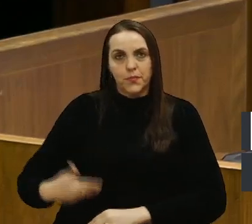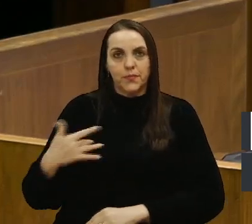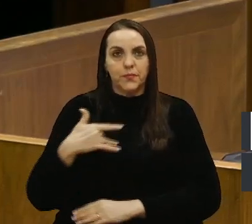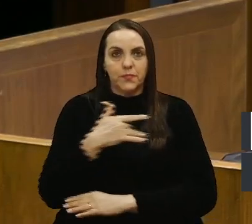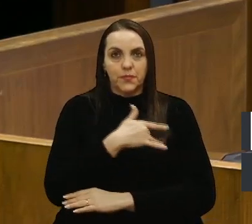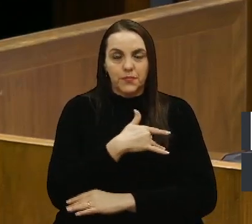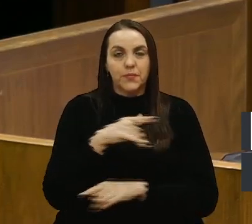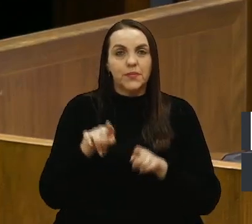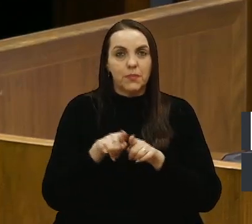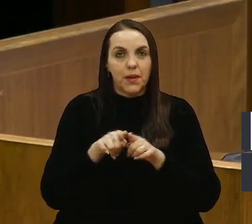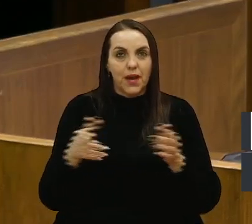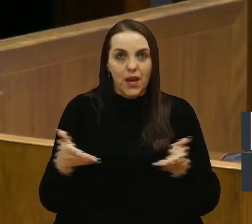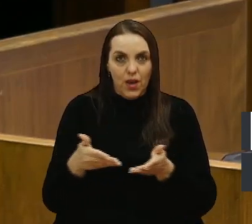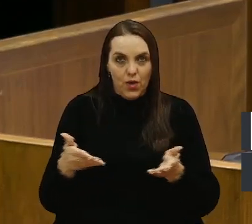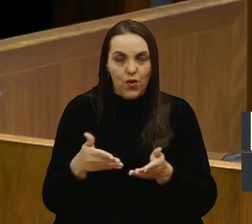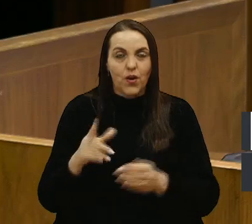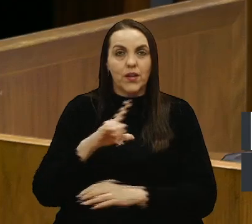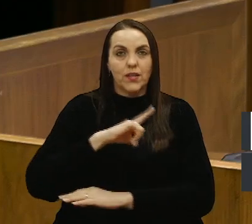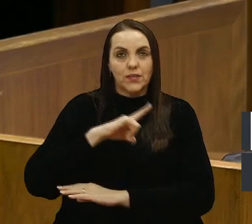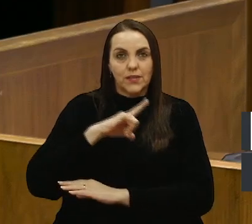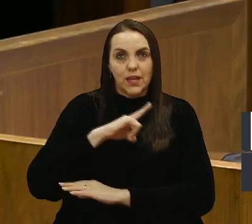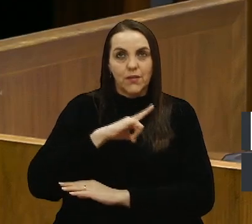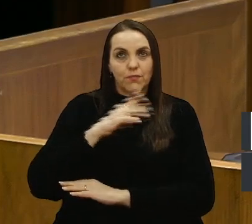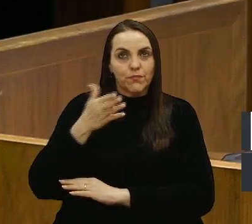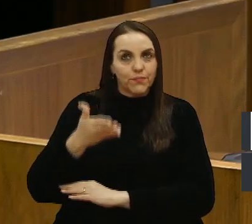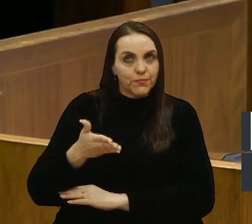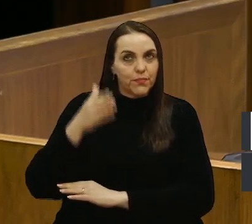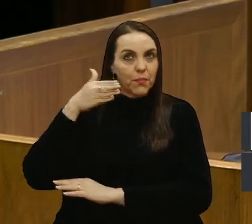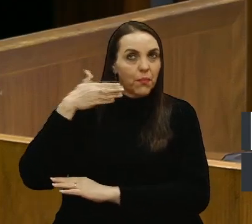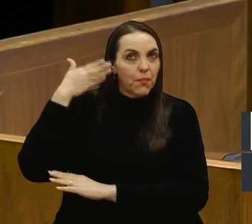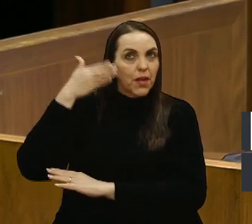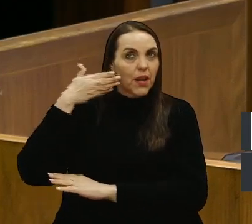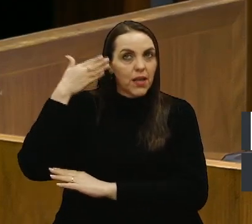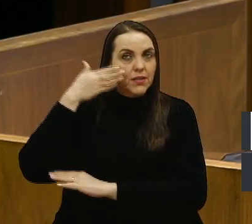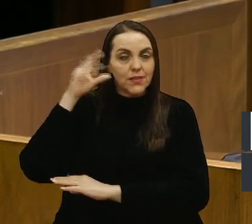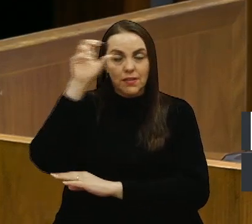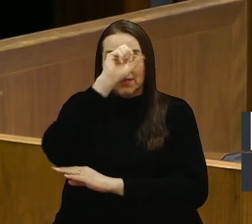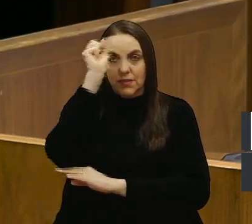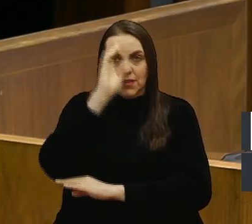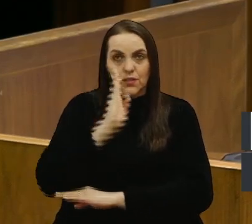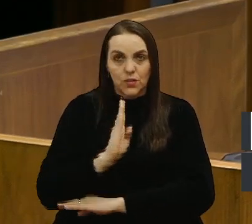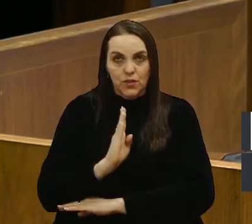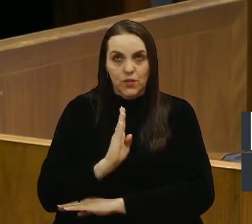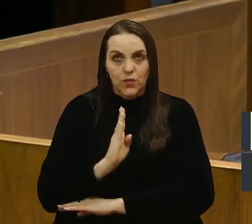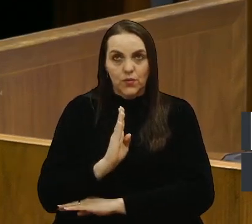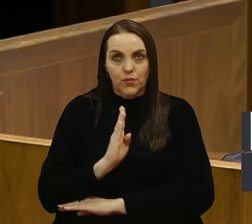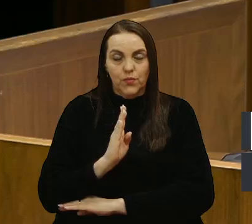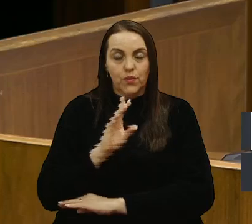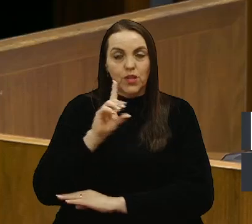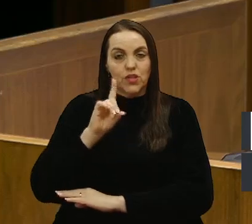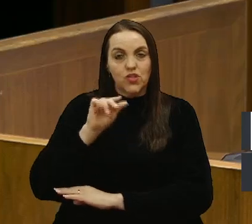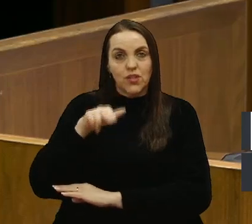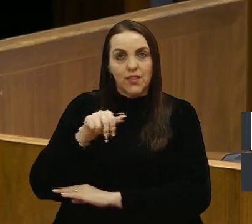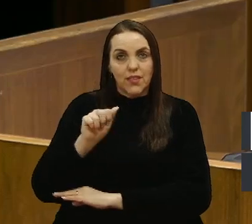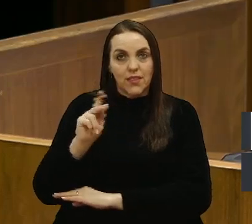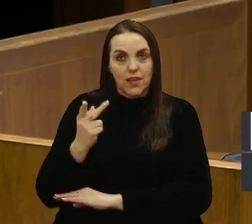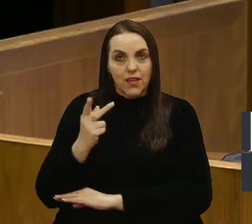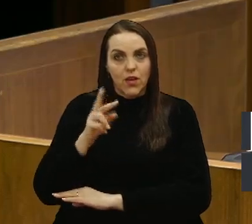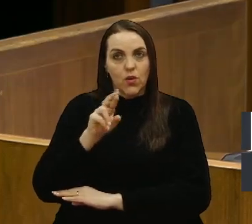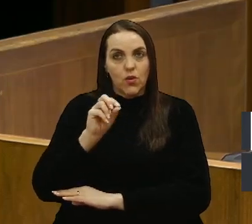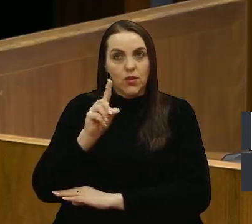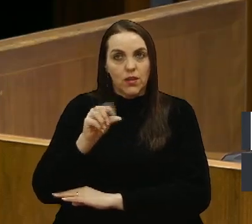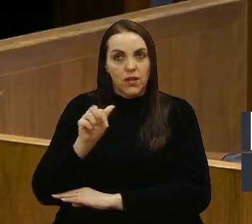também agora nós termos essa palestra nacional. A Diná Rodrigues, então,